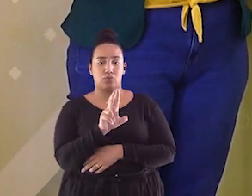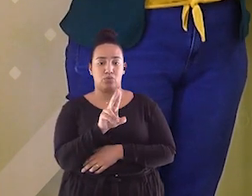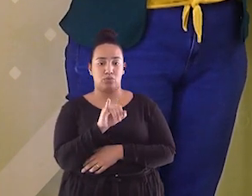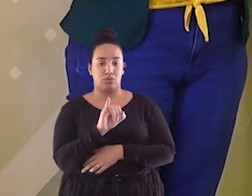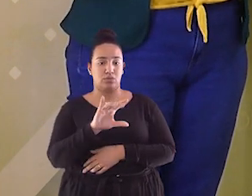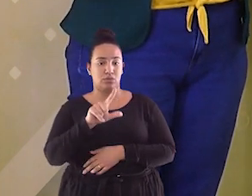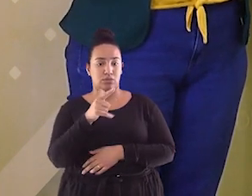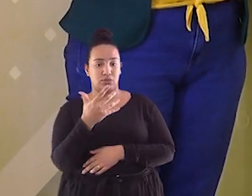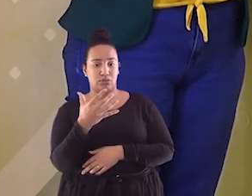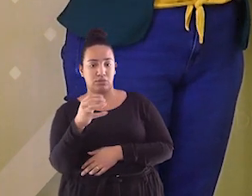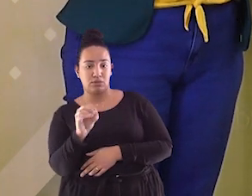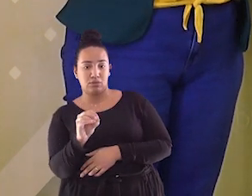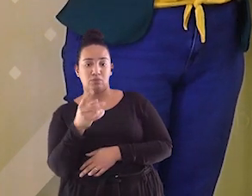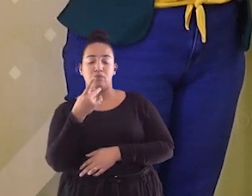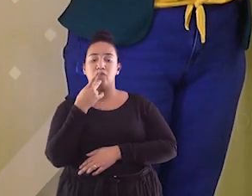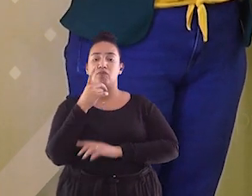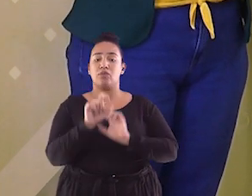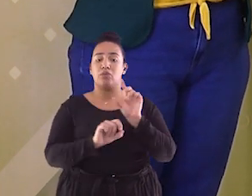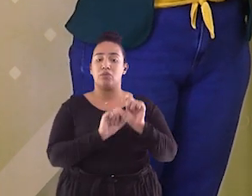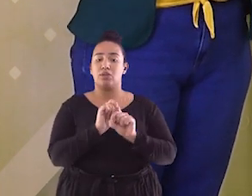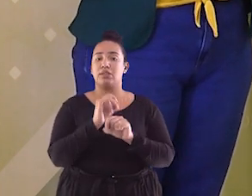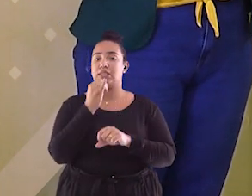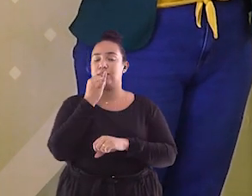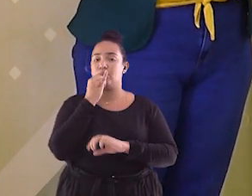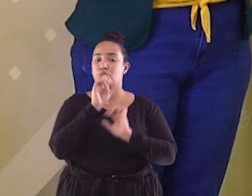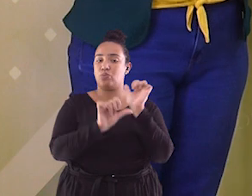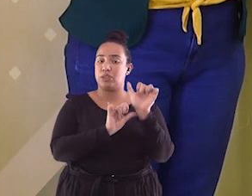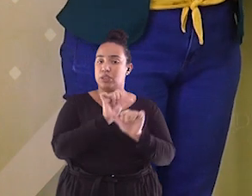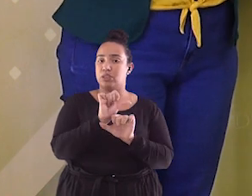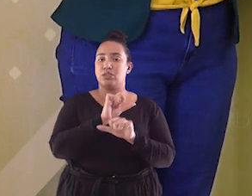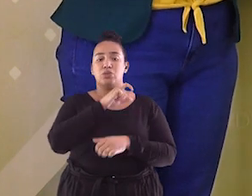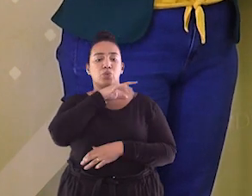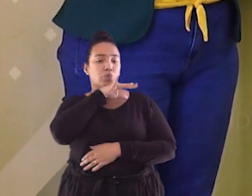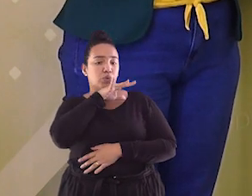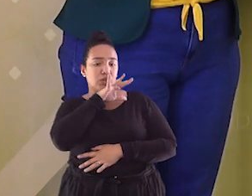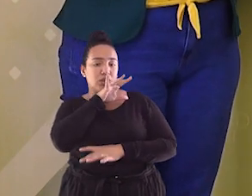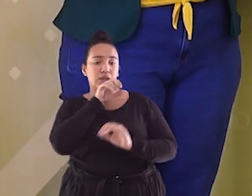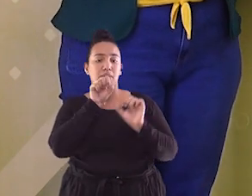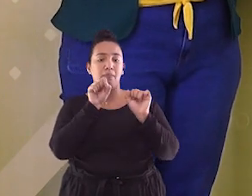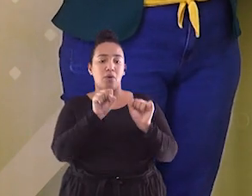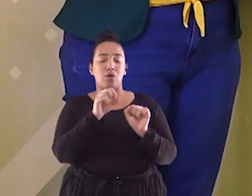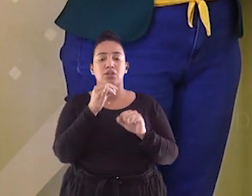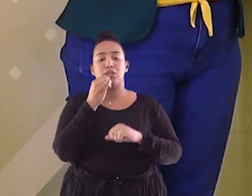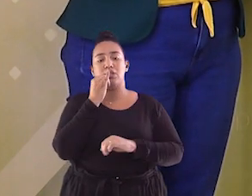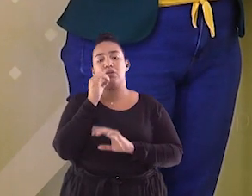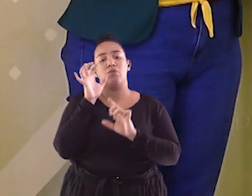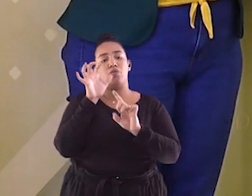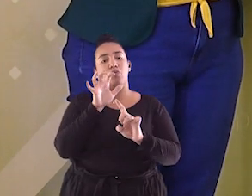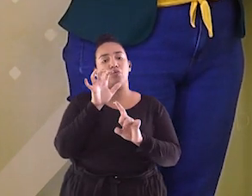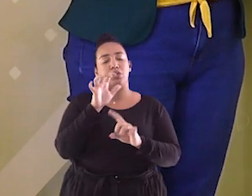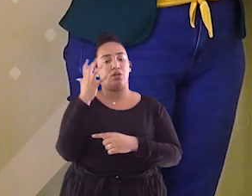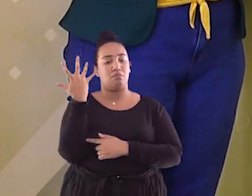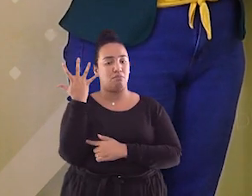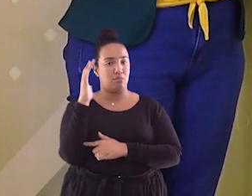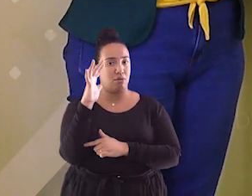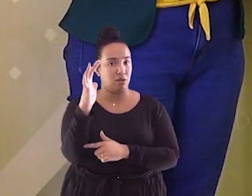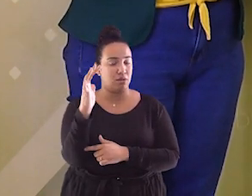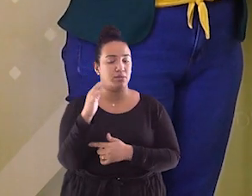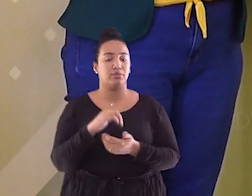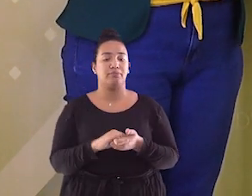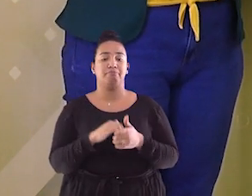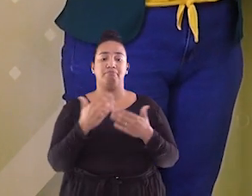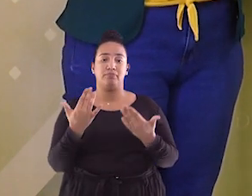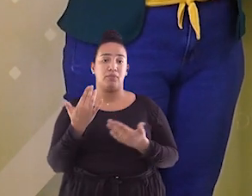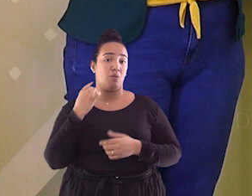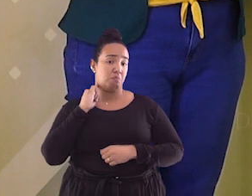as modificações prejudiciais, ou seja, ruins, que possam ser causadas ao meio ambiente. A poluição pode